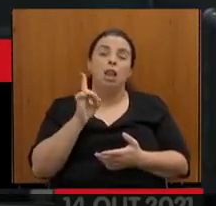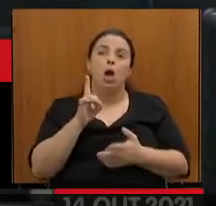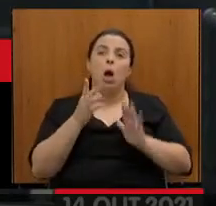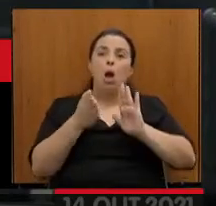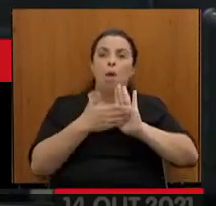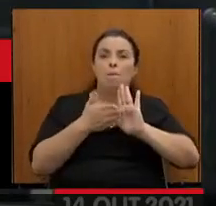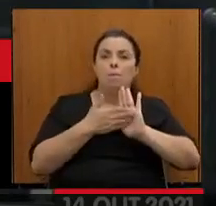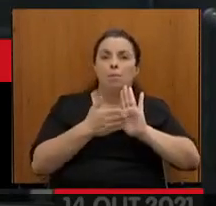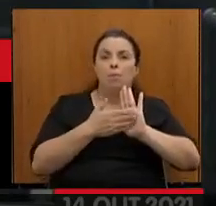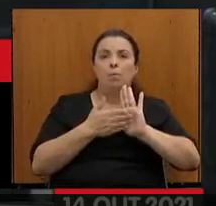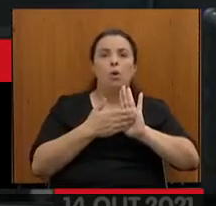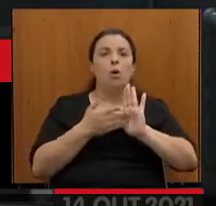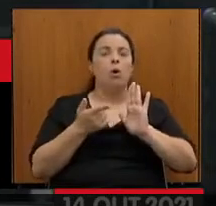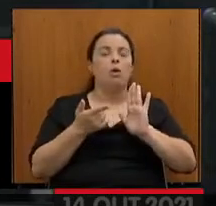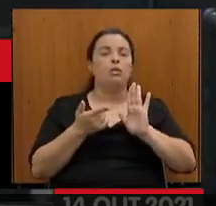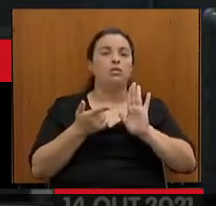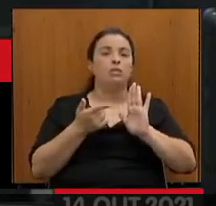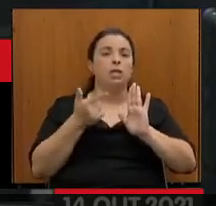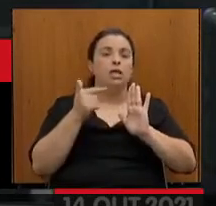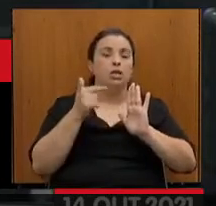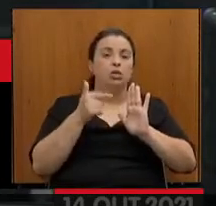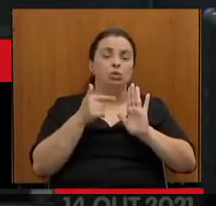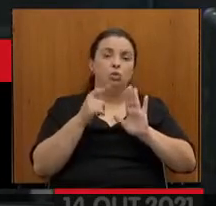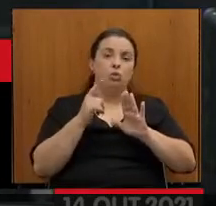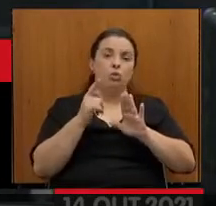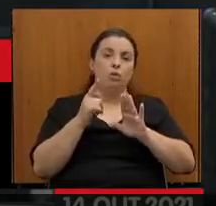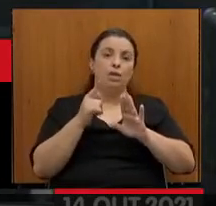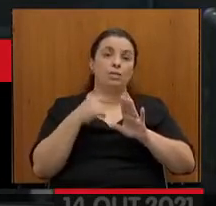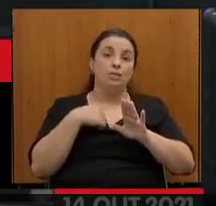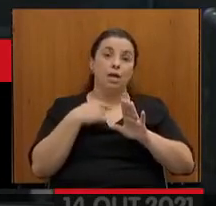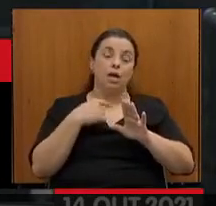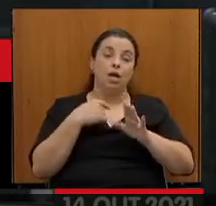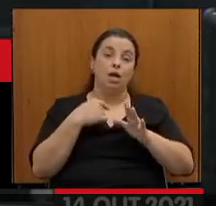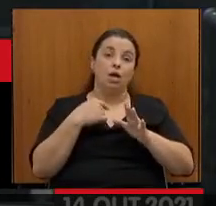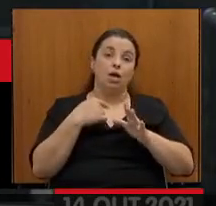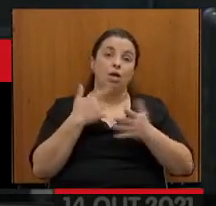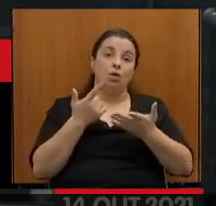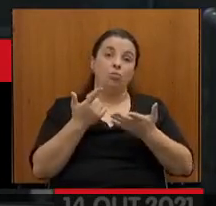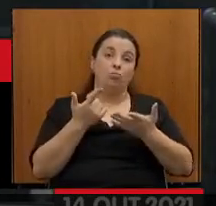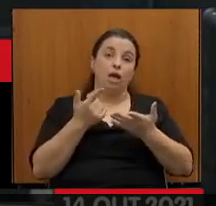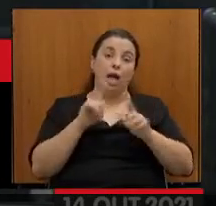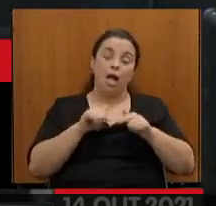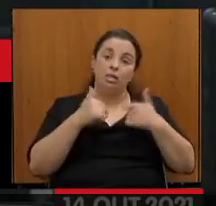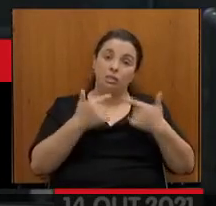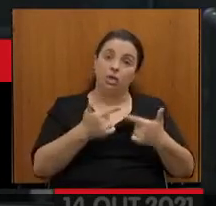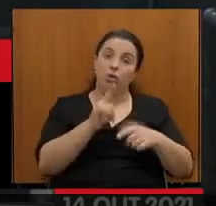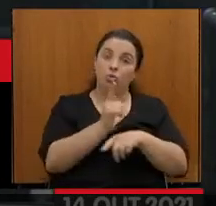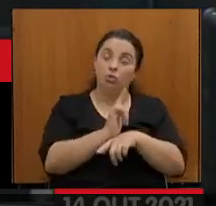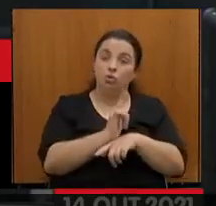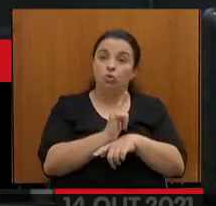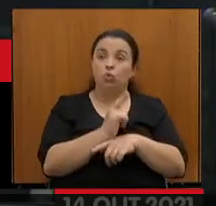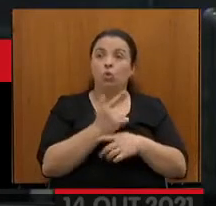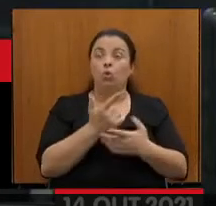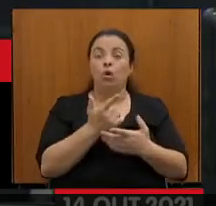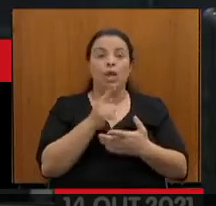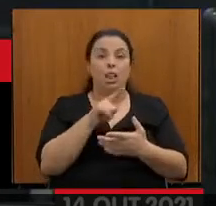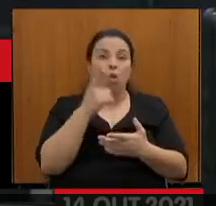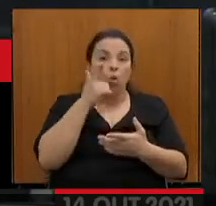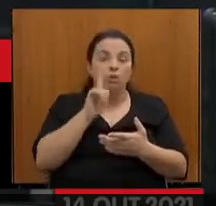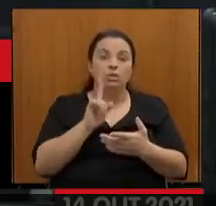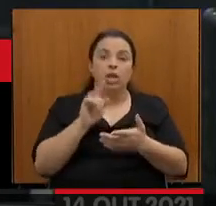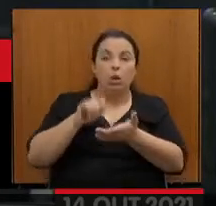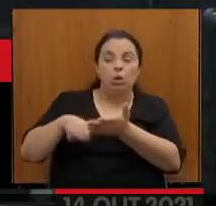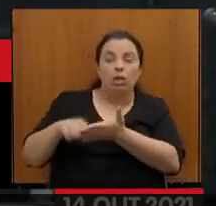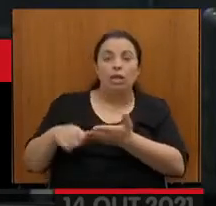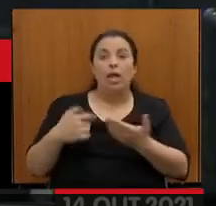houver essa conduta resolutiva do gestor, né? E aí medidas mais incisivas, né? Mas o objetivo do Ministério